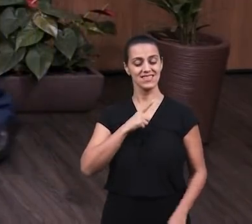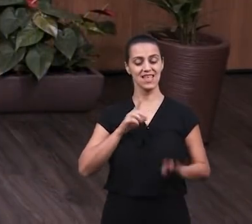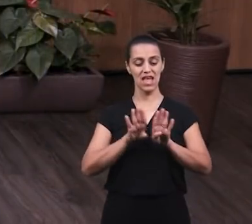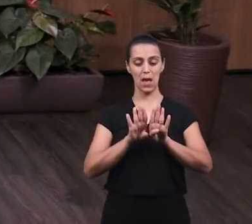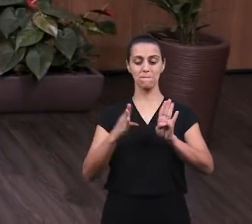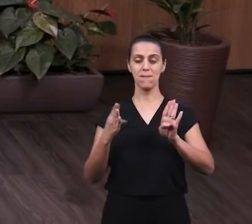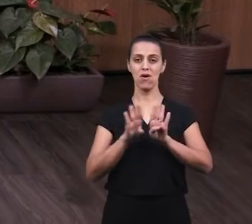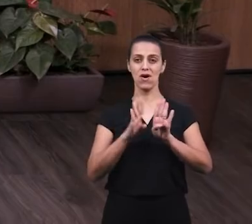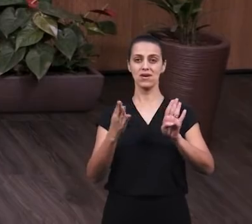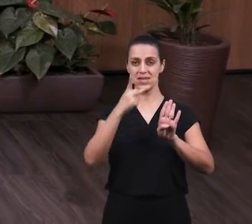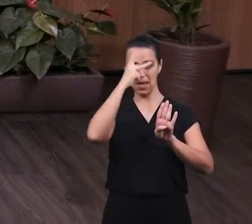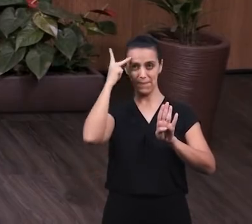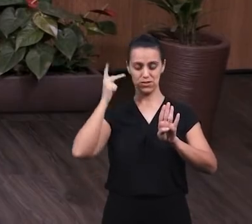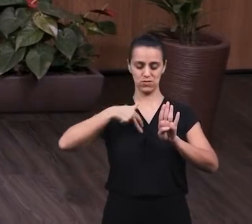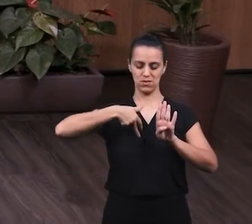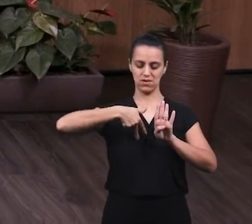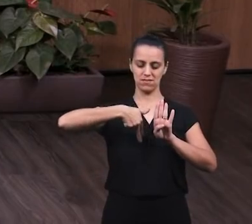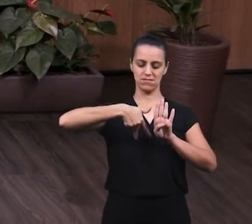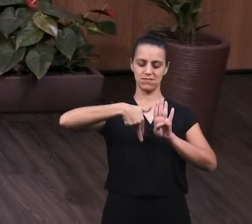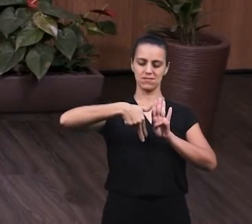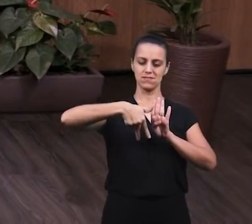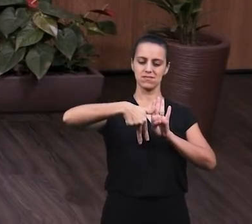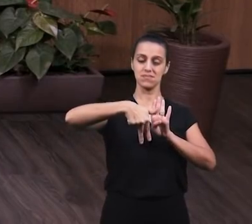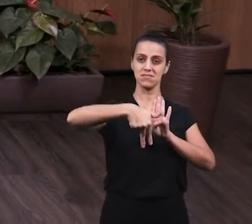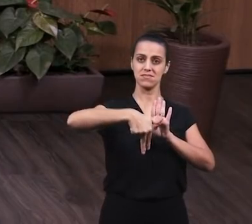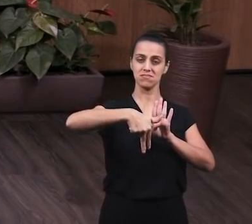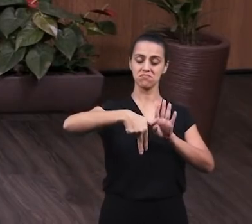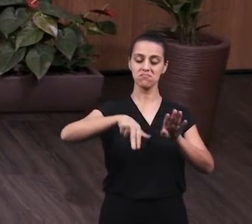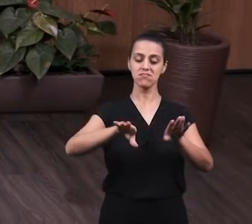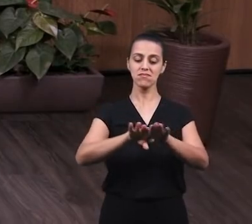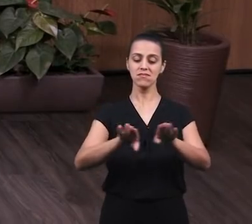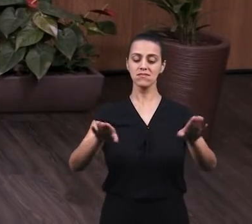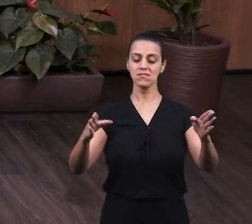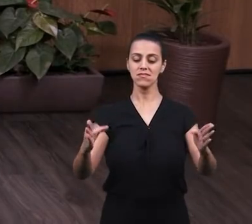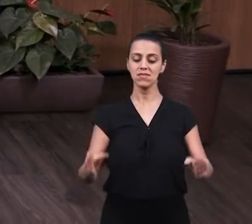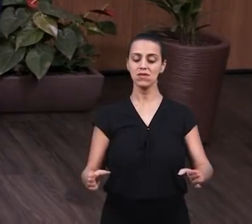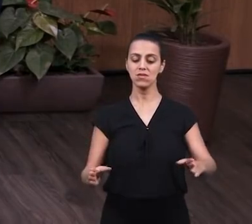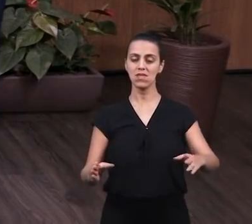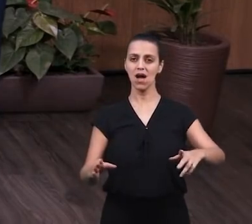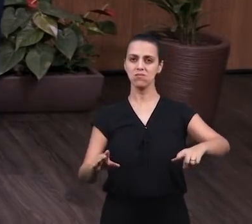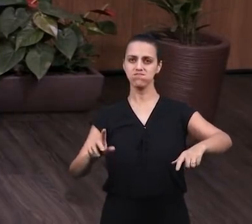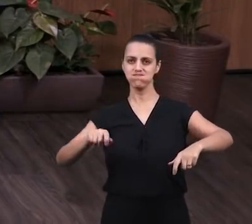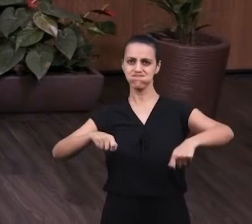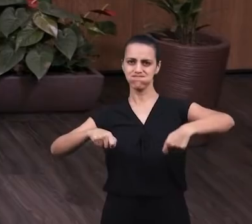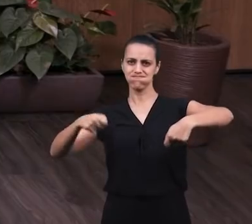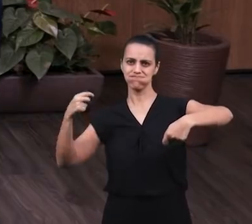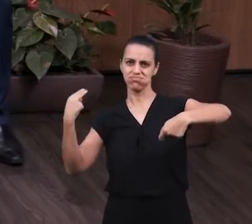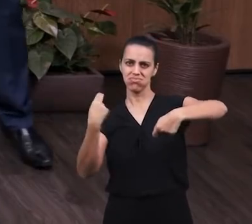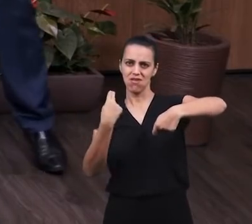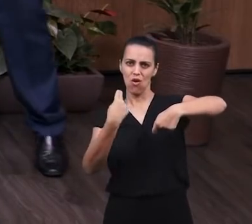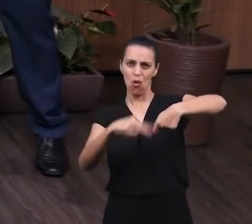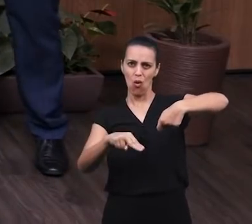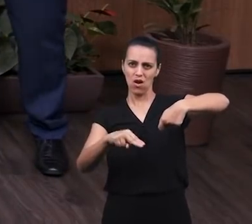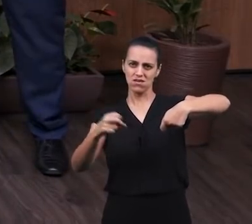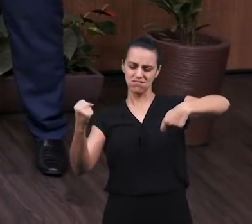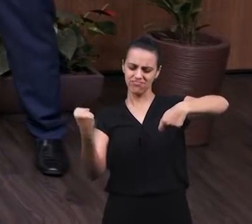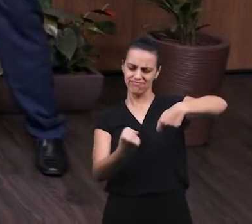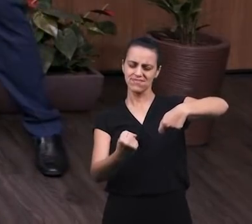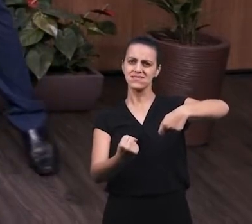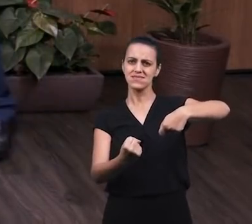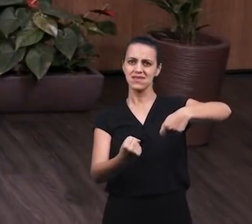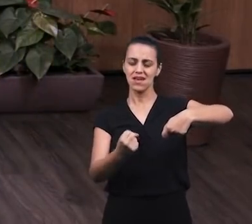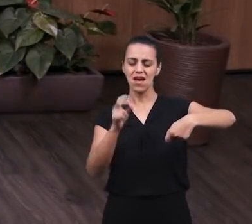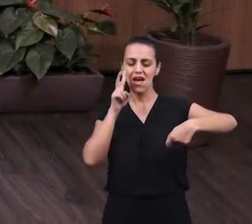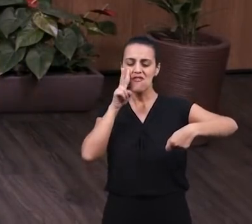e passar pelo altar do holocausto, o israelita, lá no passado, via o quê?